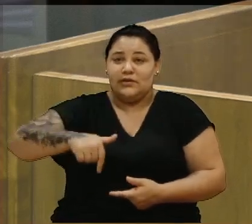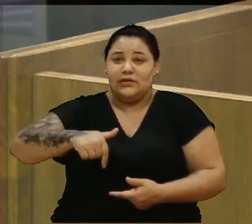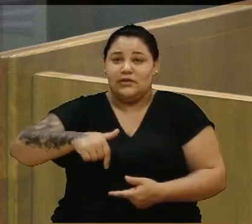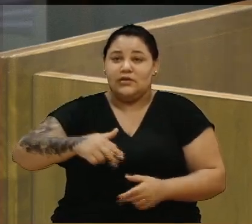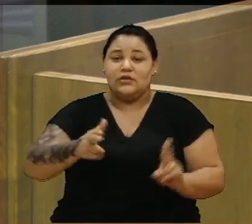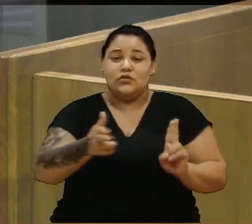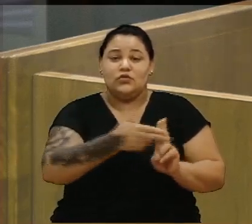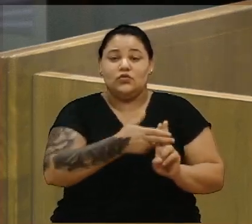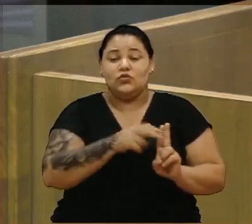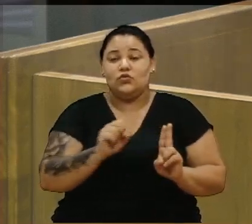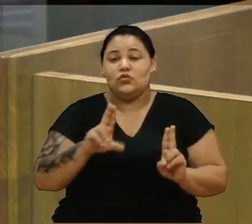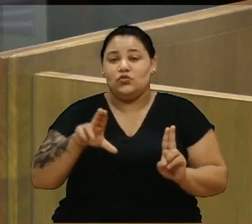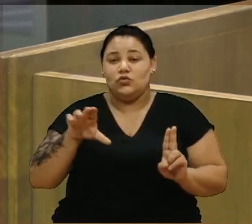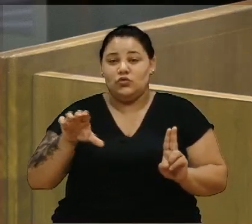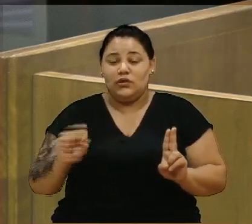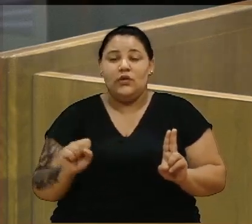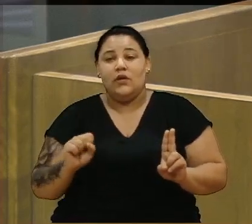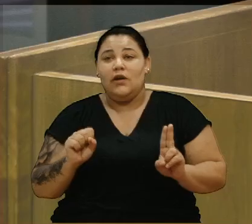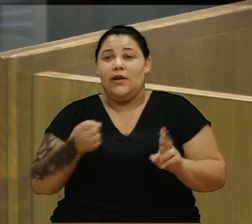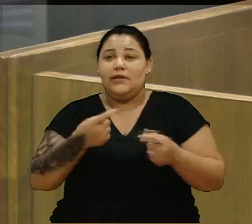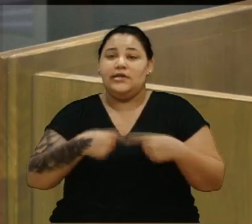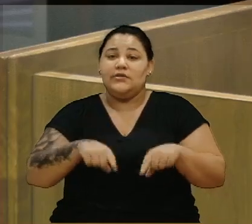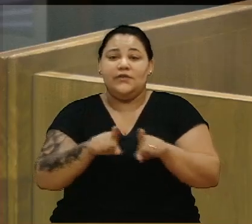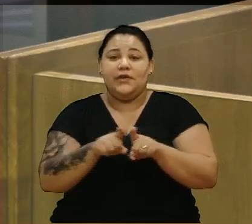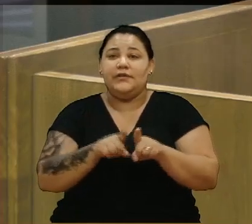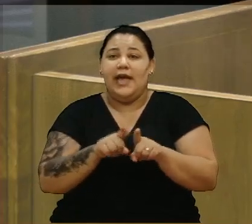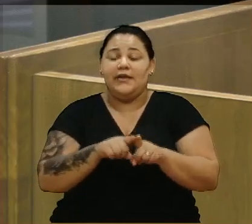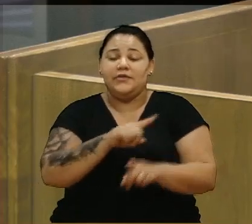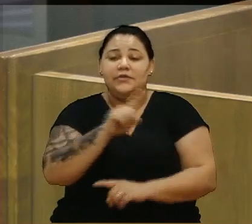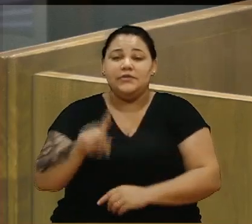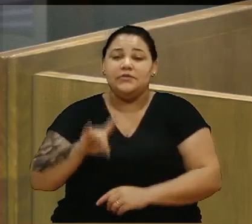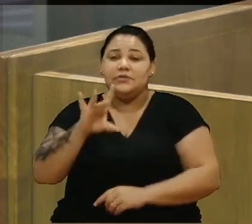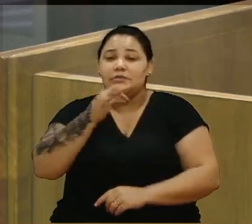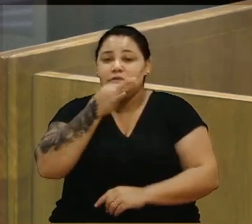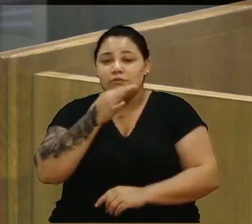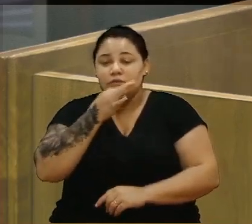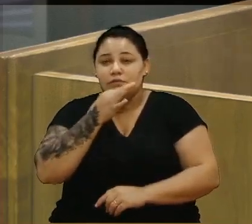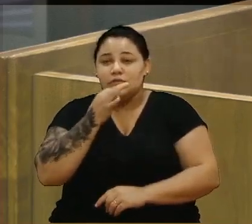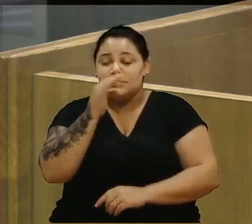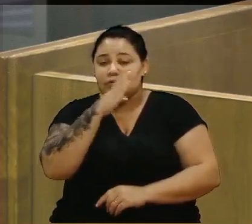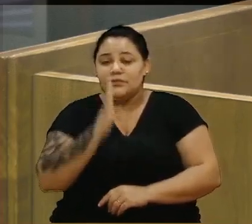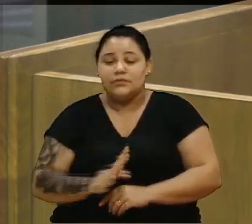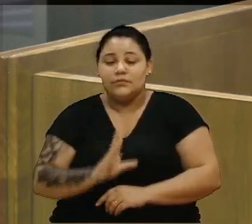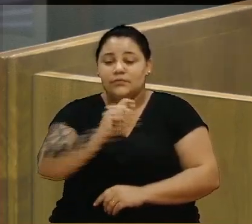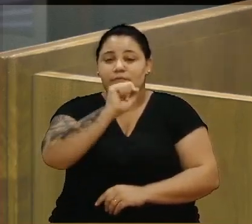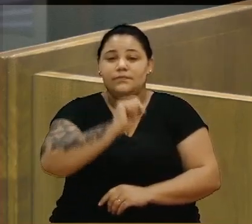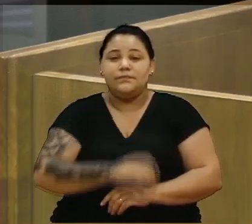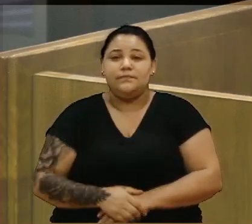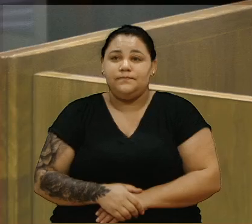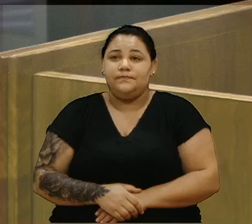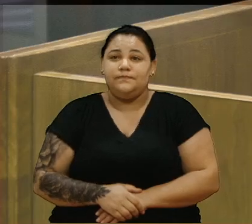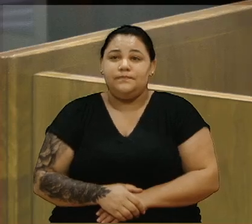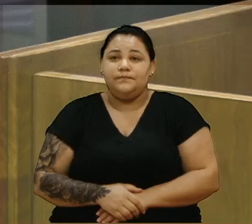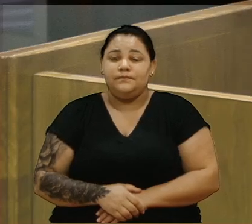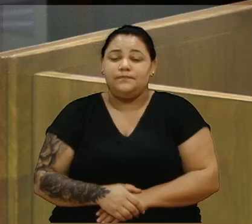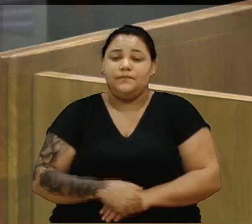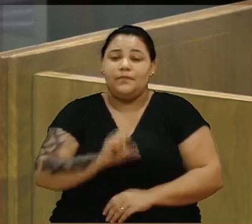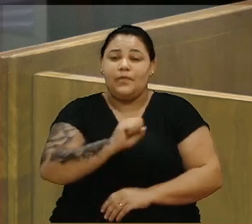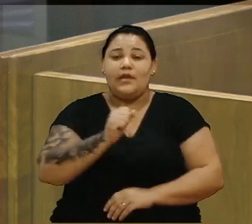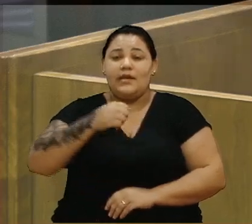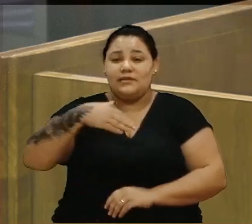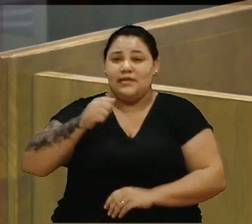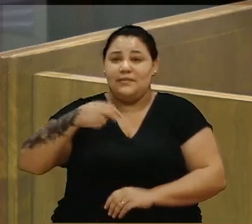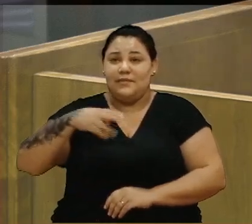algo fundamental, não só para Caxias do Sul, mas para todo o Brasil. E a Samanta, do Conselho